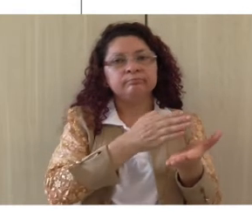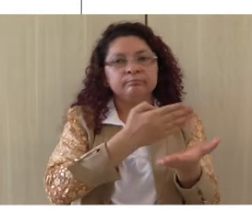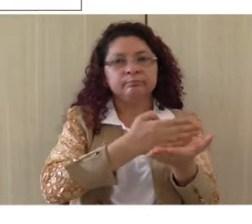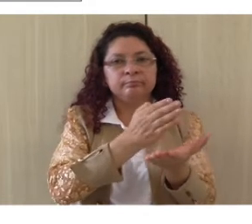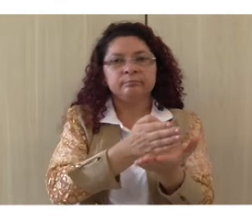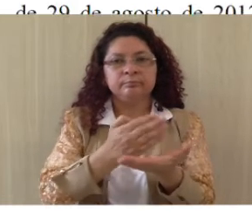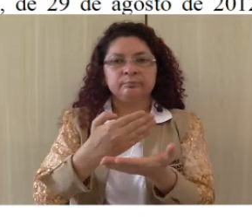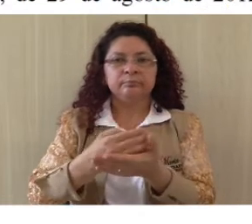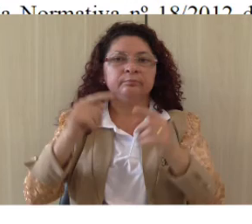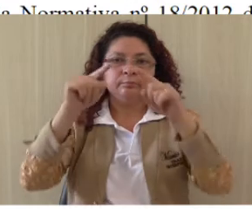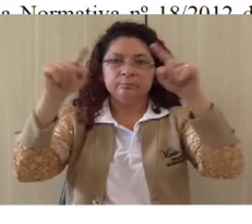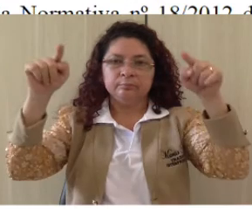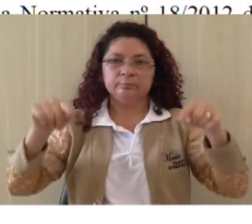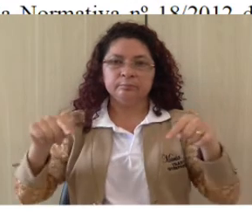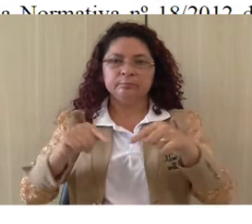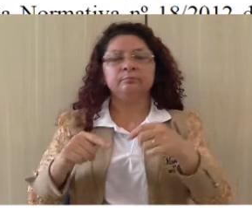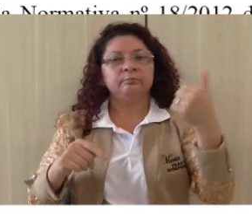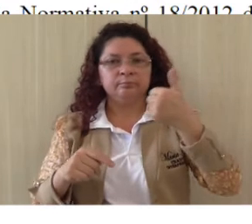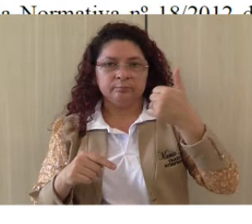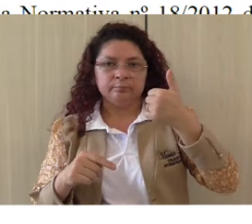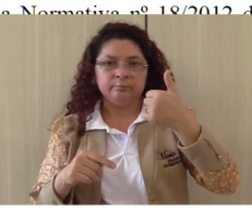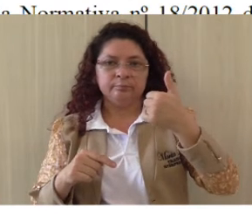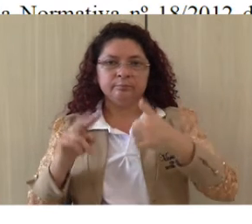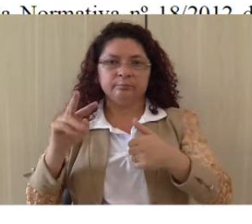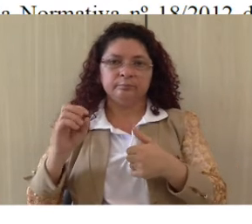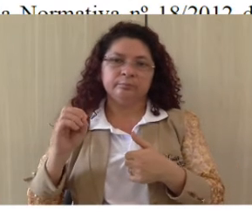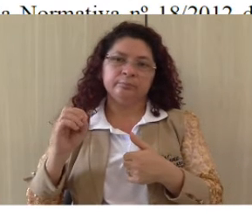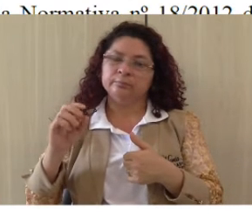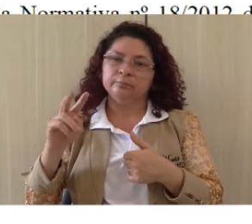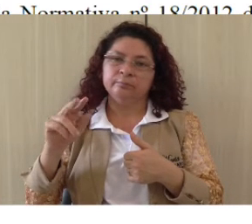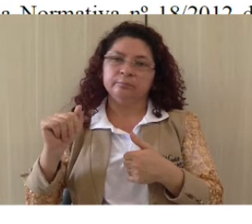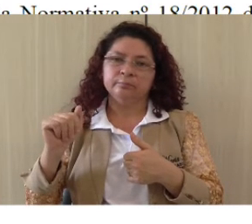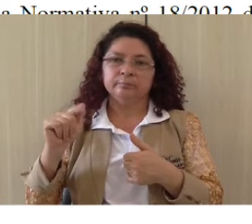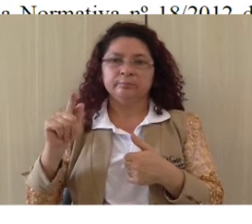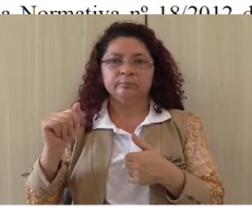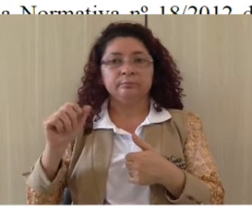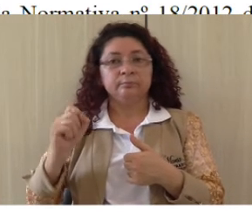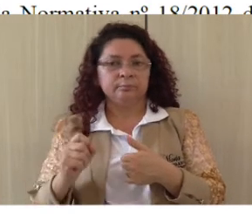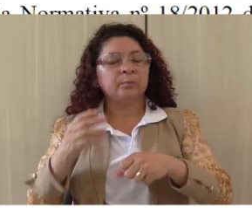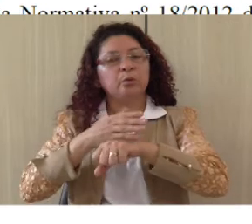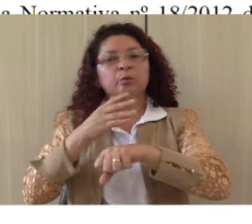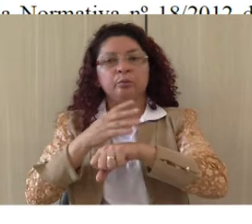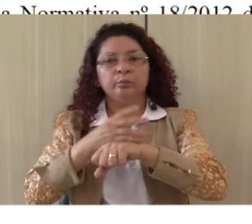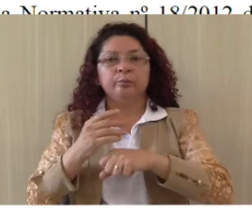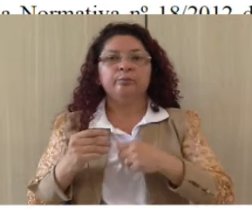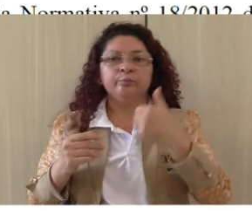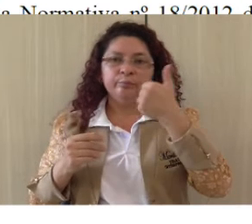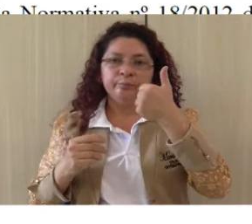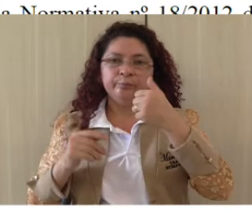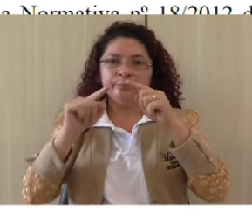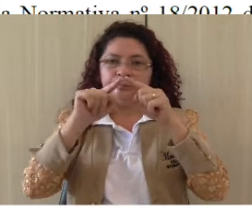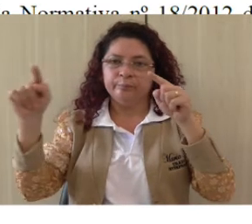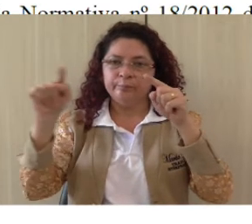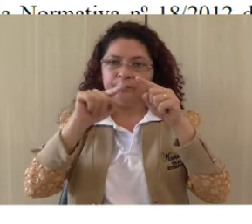o quadro abaixo. Quadro 1, vagas por modalidade de concorrência. Coluna 1, linha